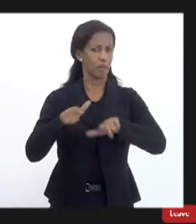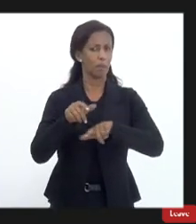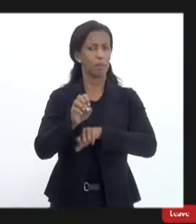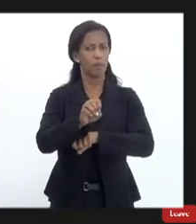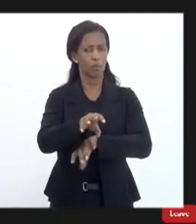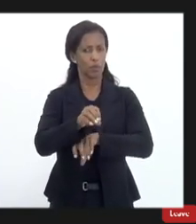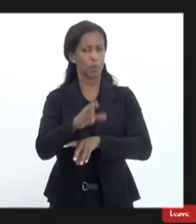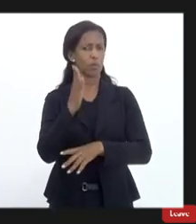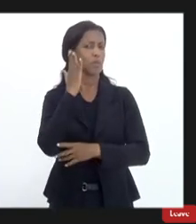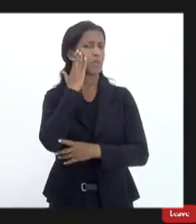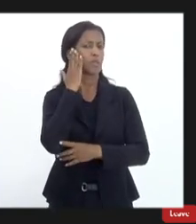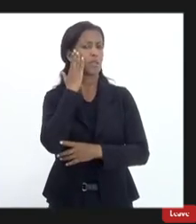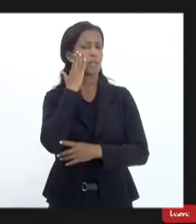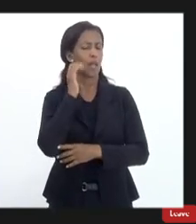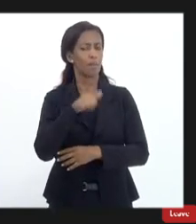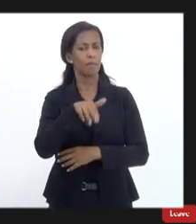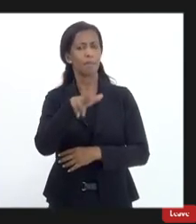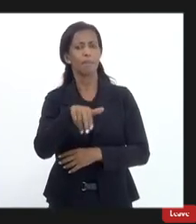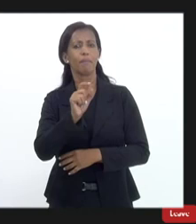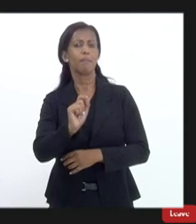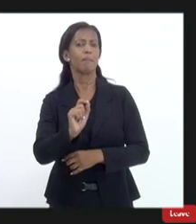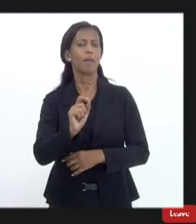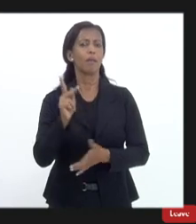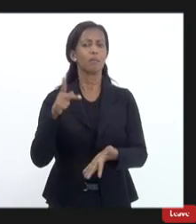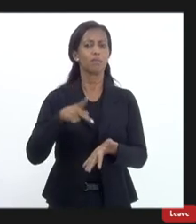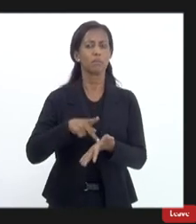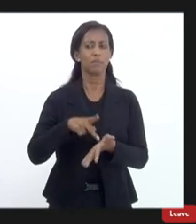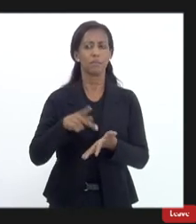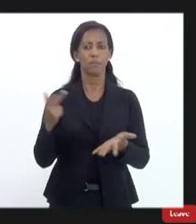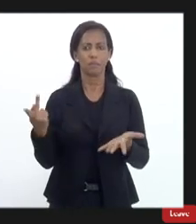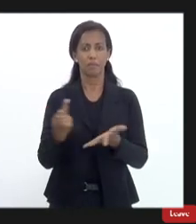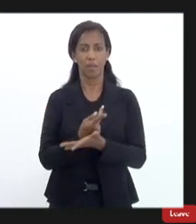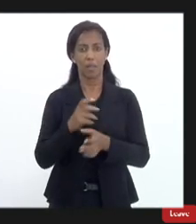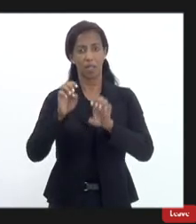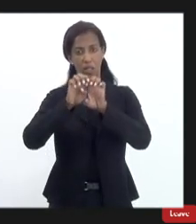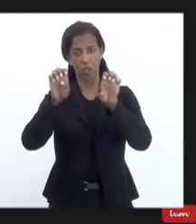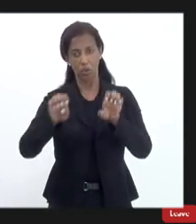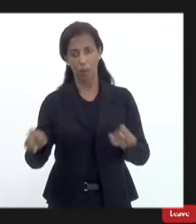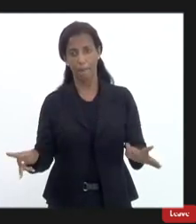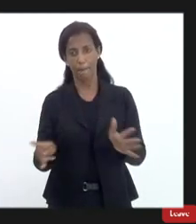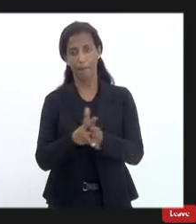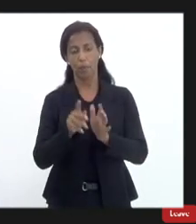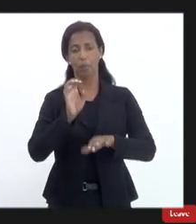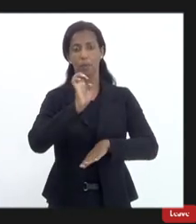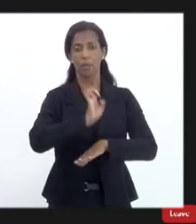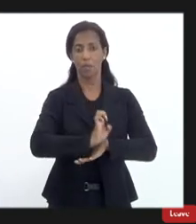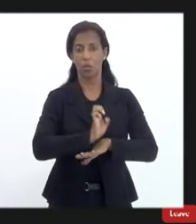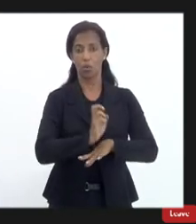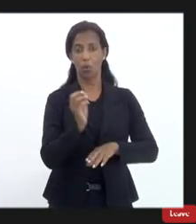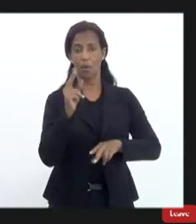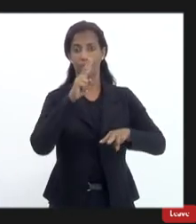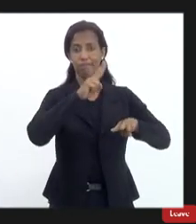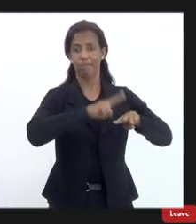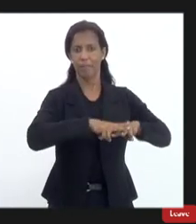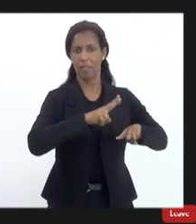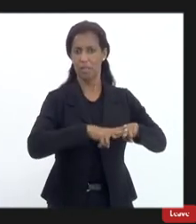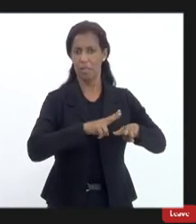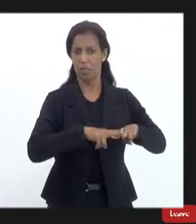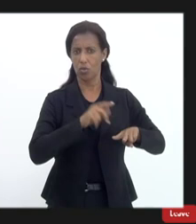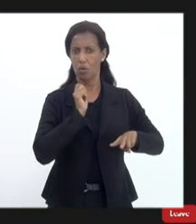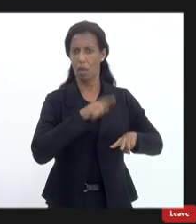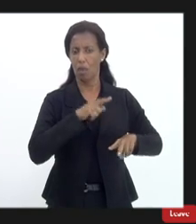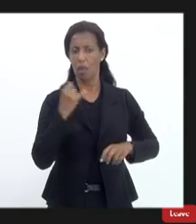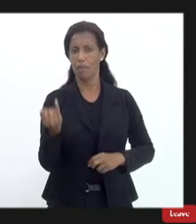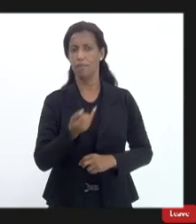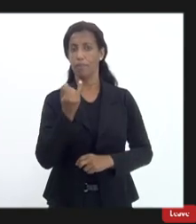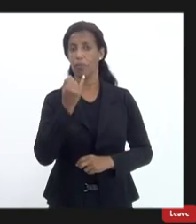educação e que sabem as condições reais, né, das estruturas físicas das escolas nas prisões. Então, isso é uma questão importante que